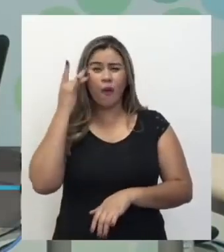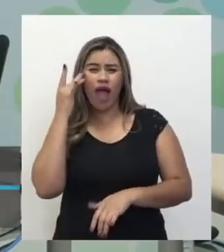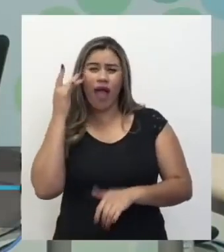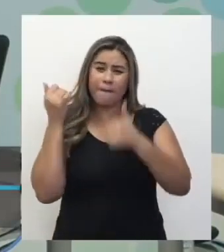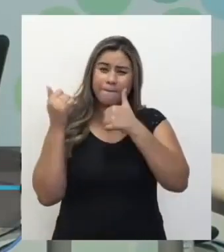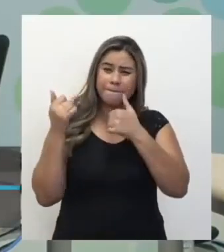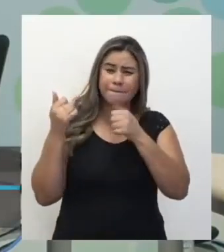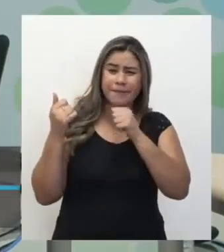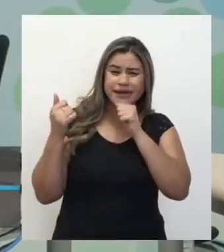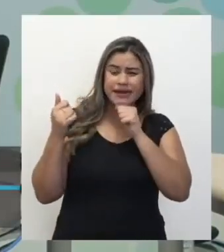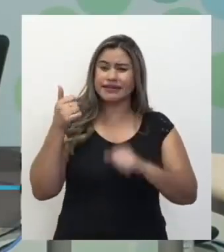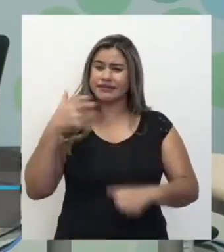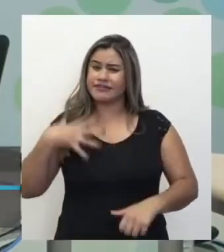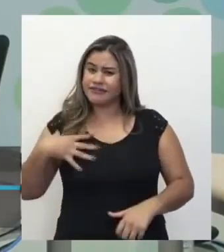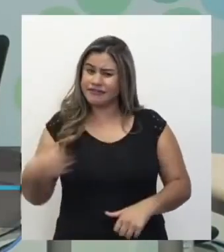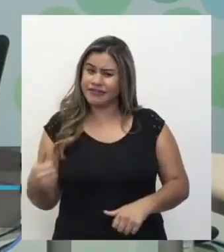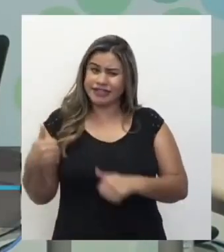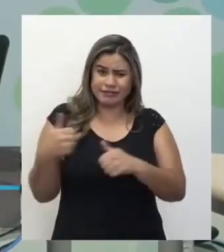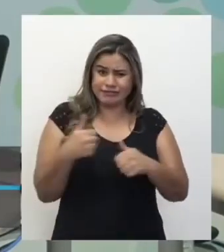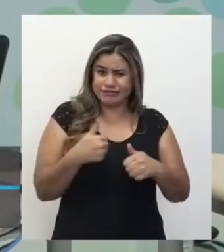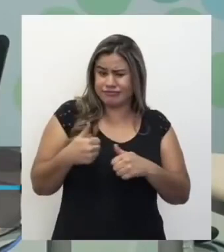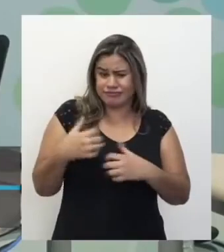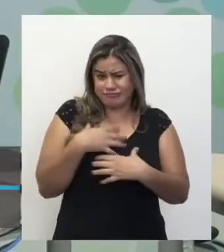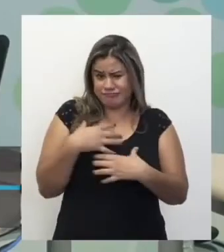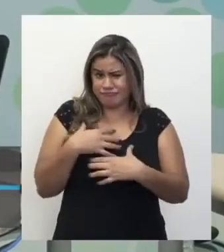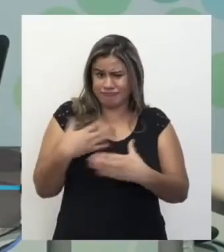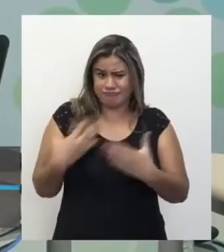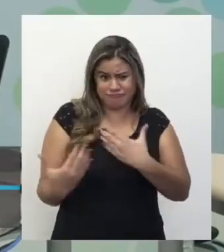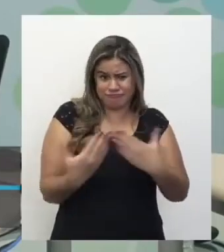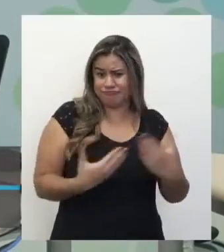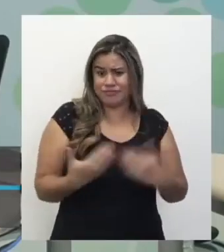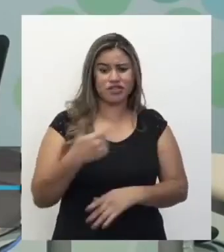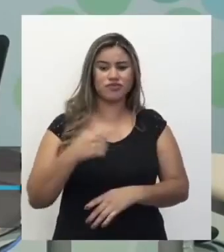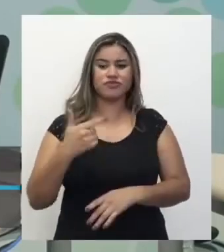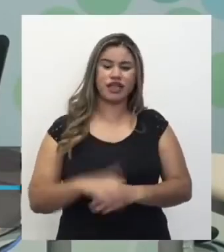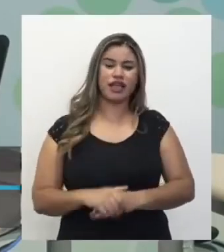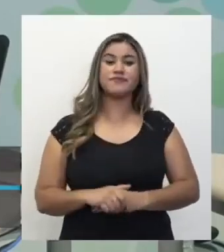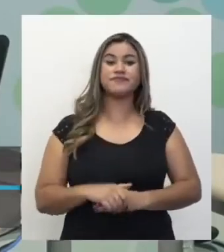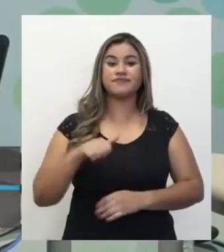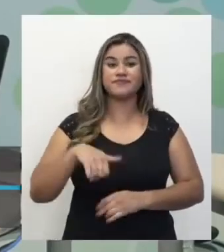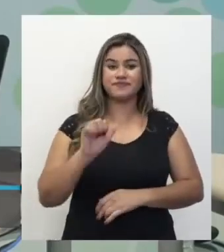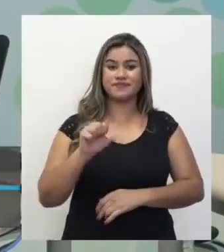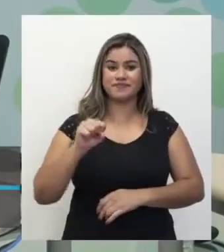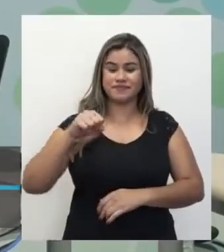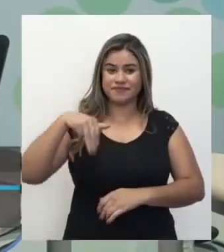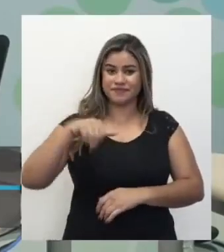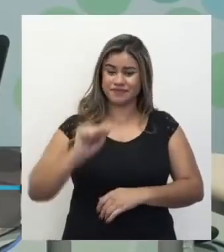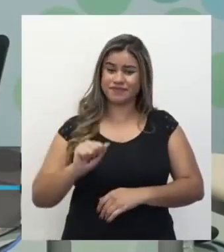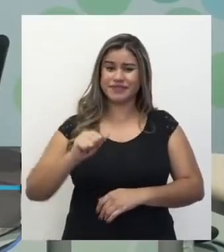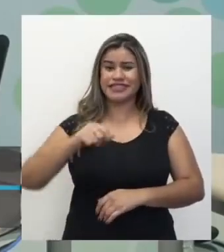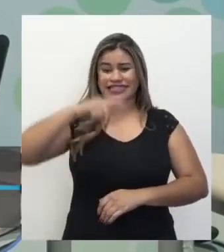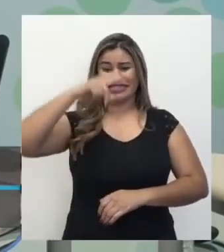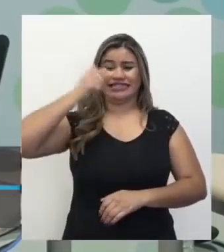muito bem. Na verdade, o Jonathan também fala isso. A Yasmin fala, a mãe dela passava muitas com elas. Outros alunos falam